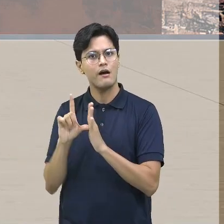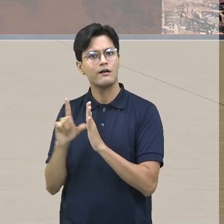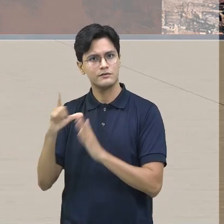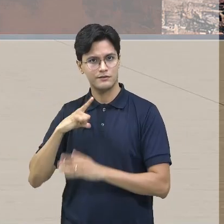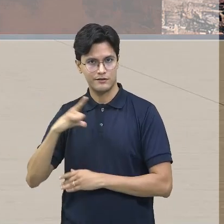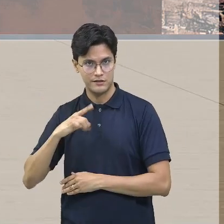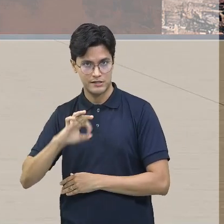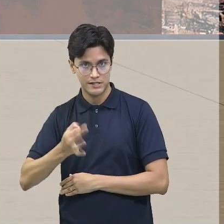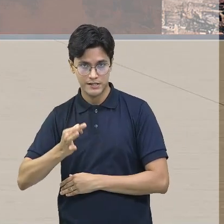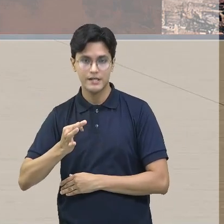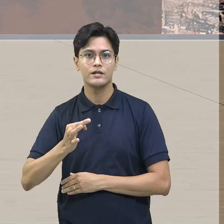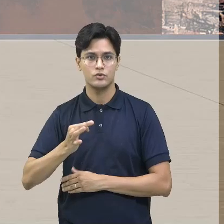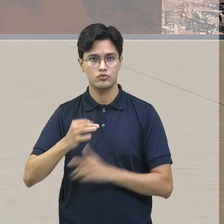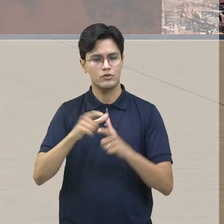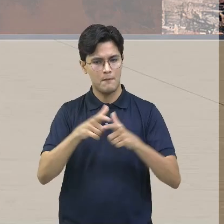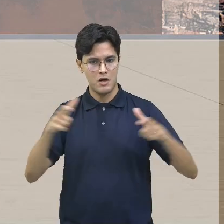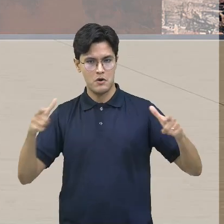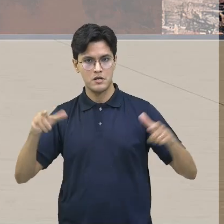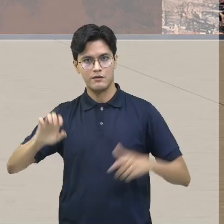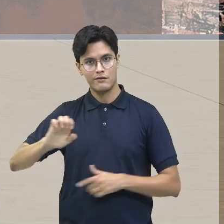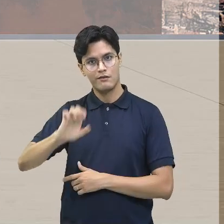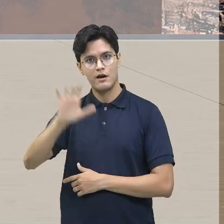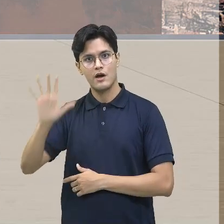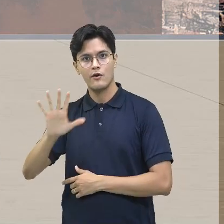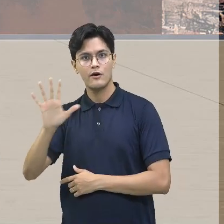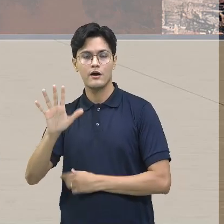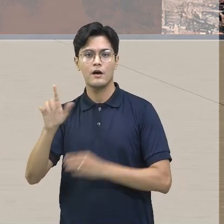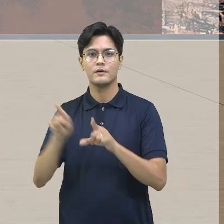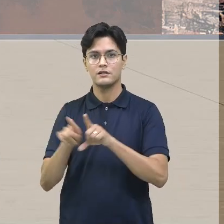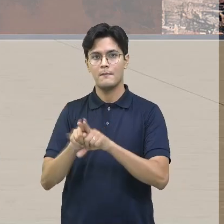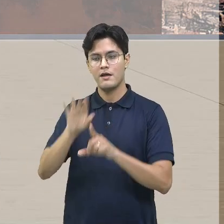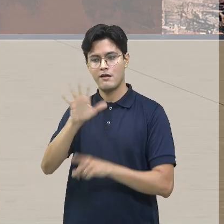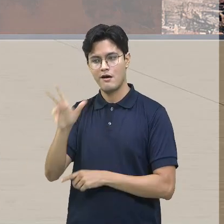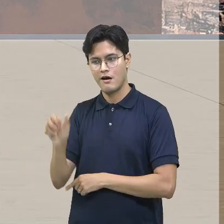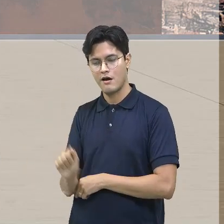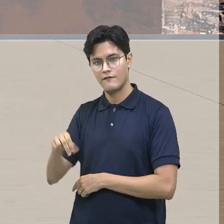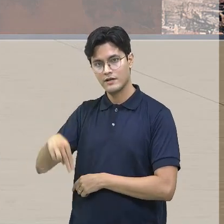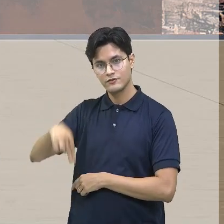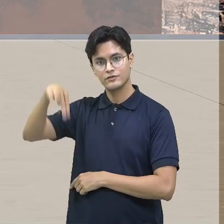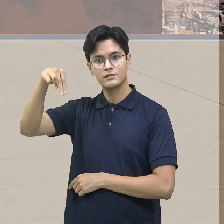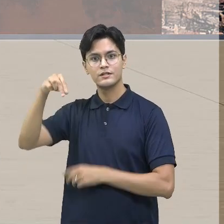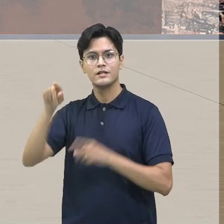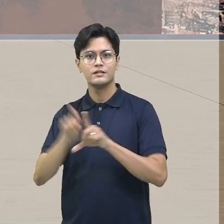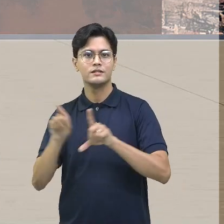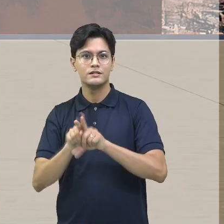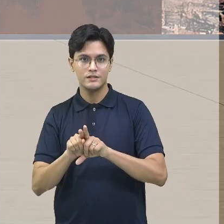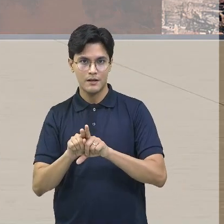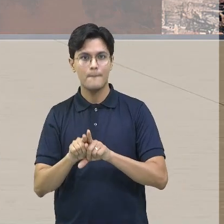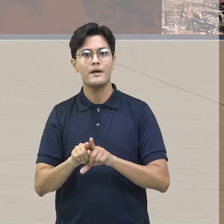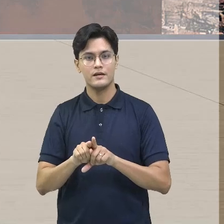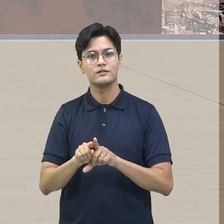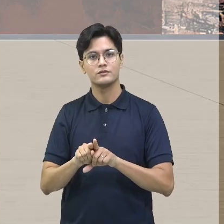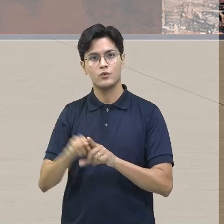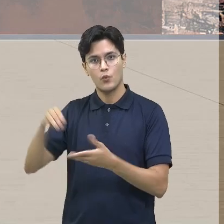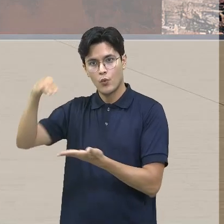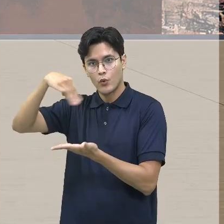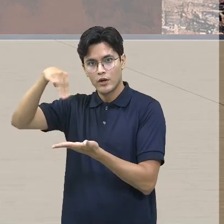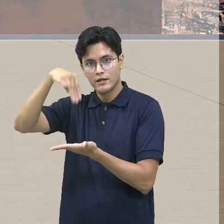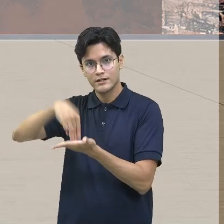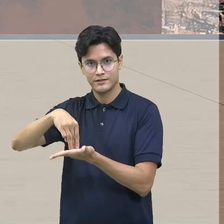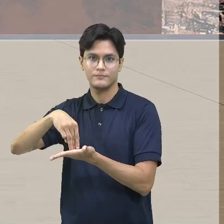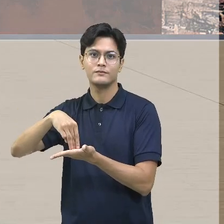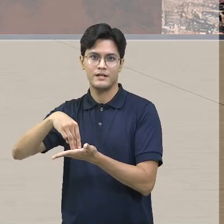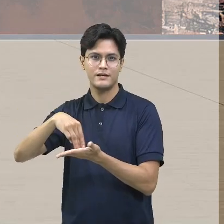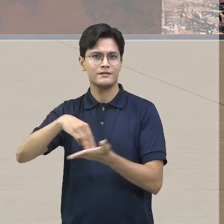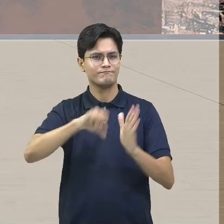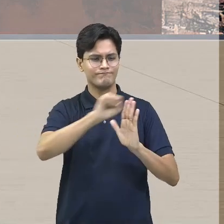grande parte da Europa, do norte da África e Oriente Médio por